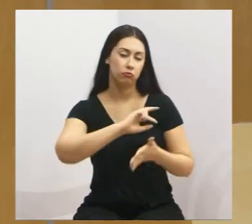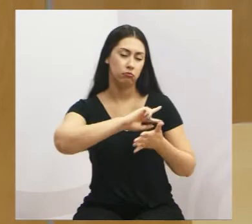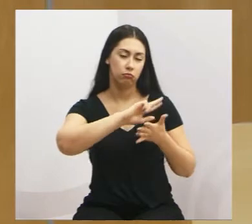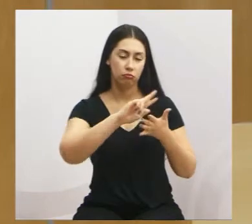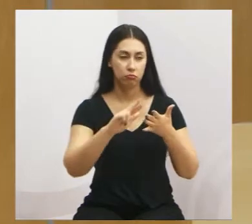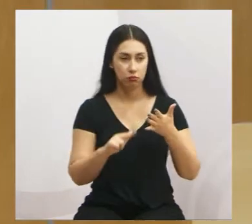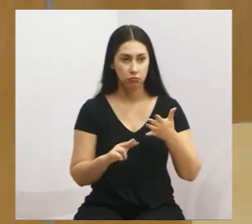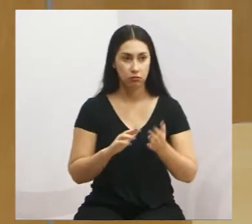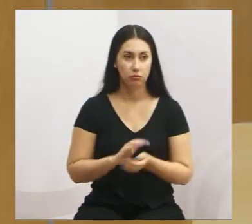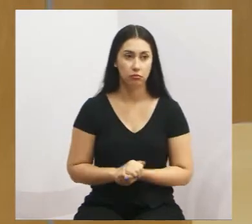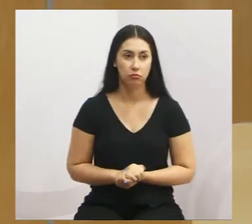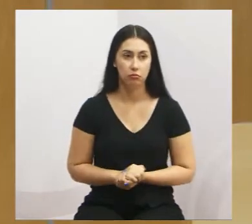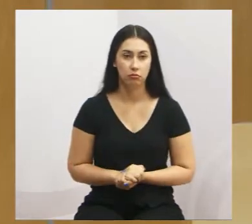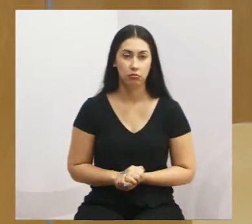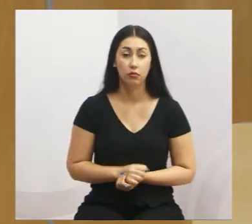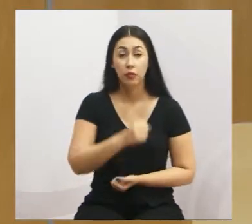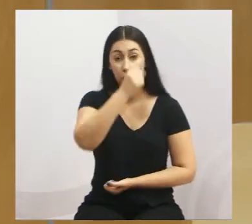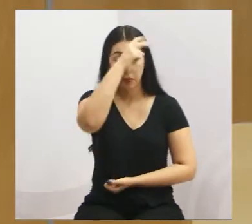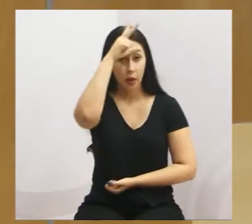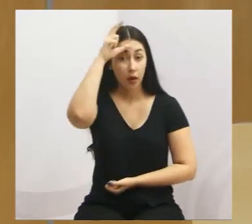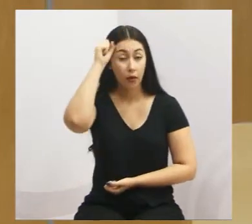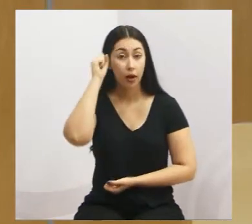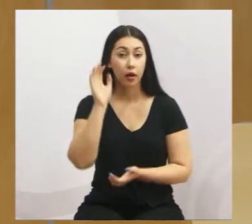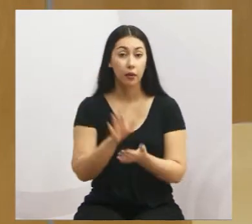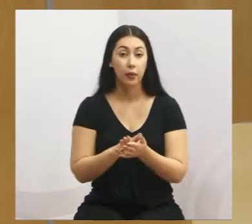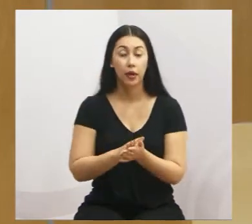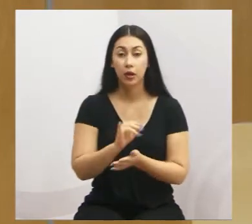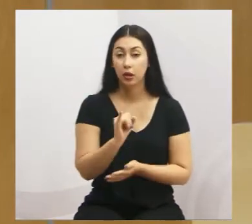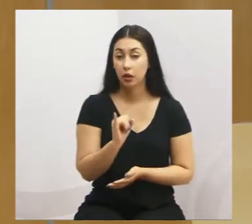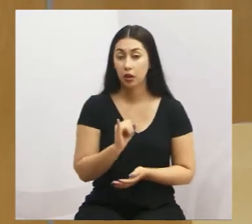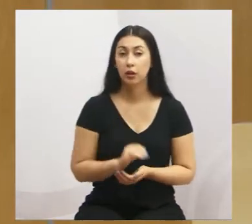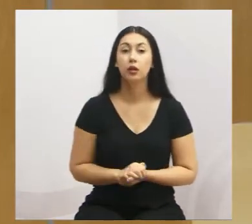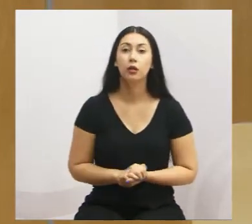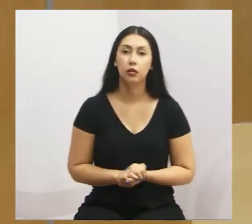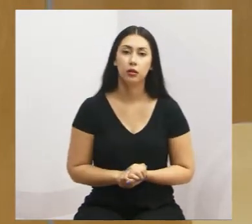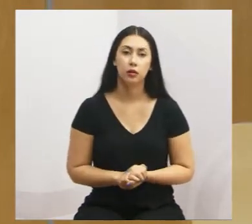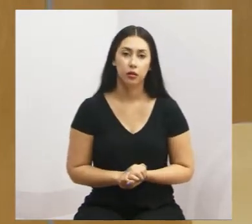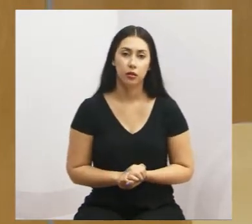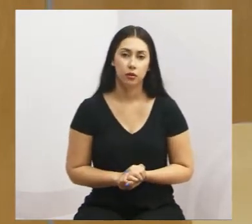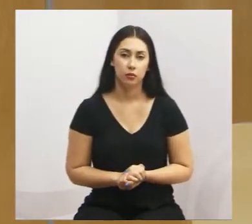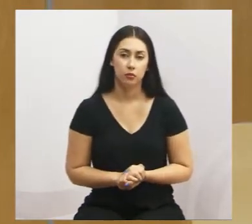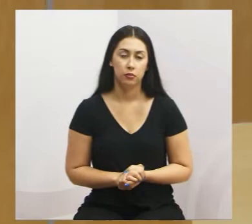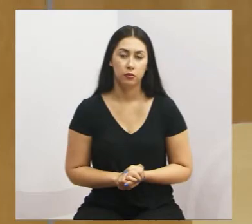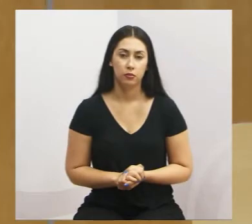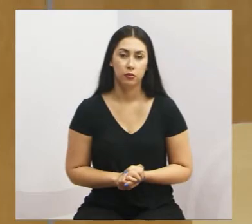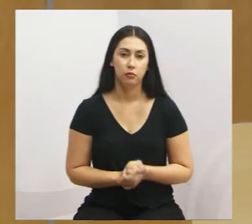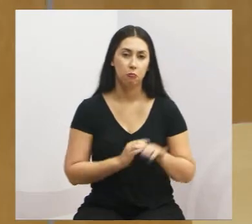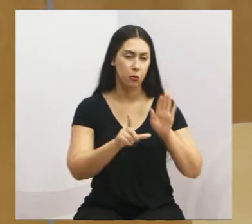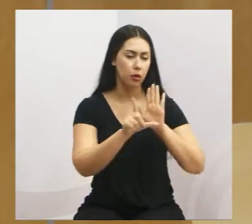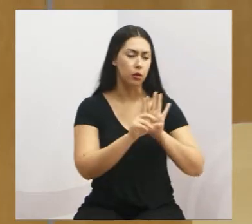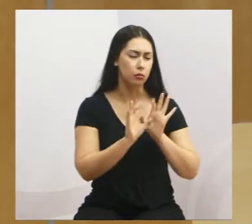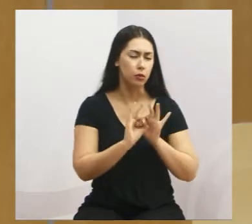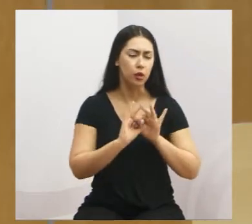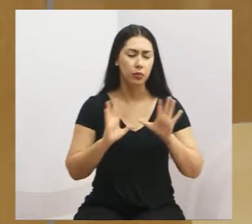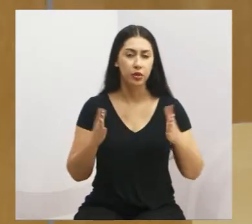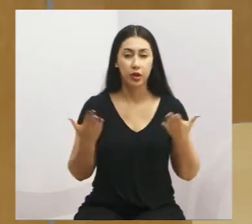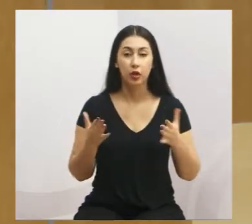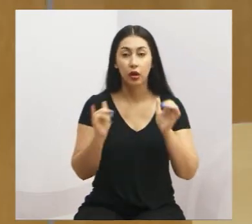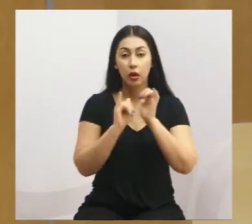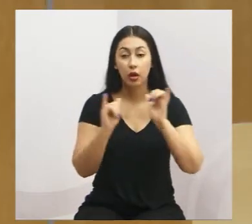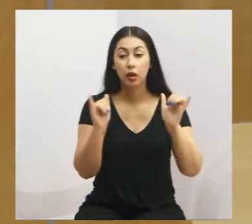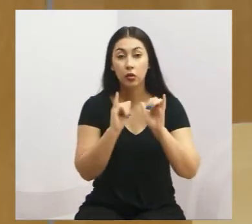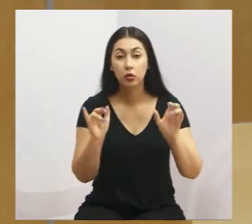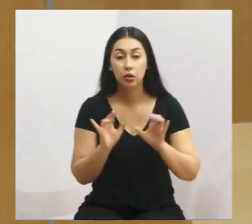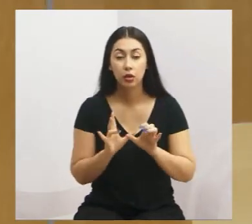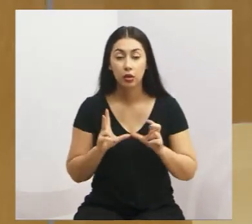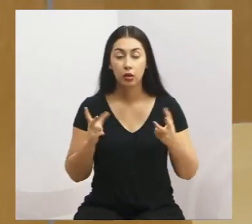providências. O prefeito municipal de Jacareí, usando as atribuições que são conferidas por lei, faz saber à Câmara